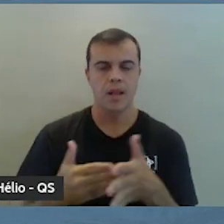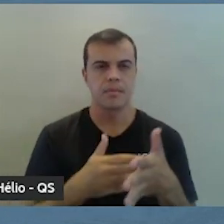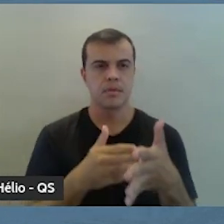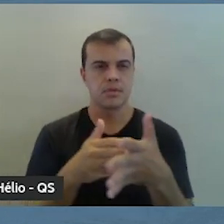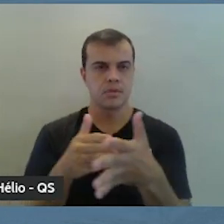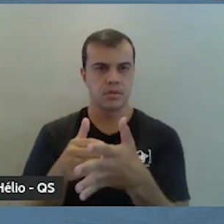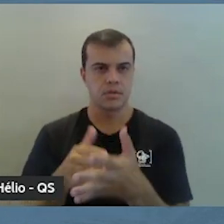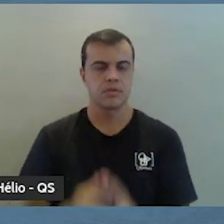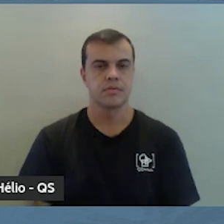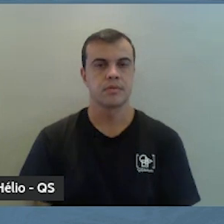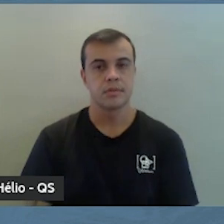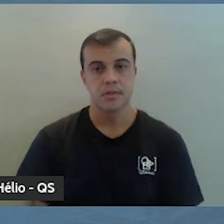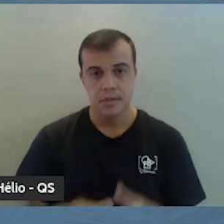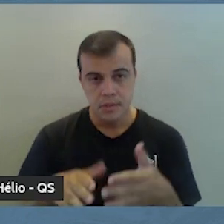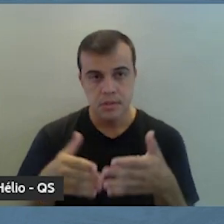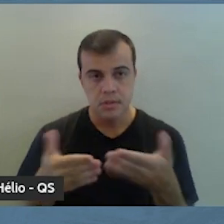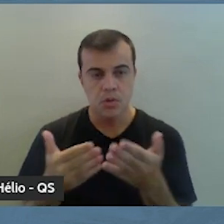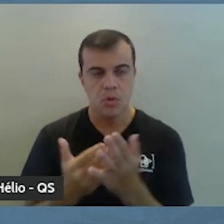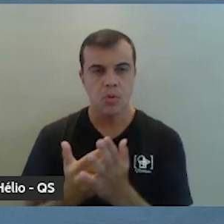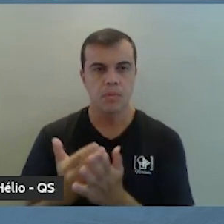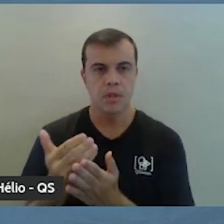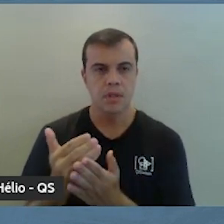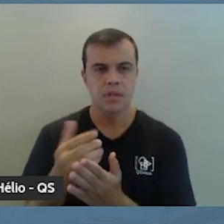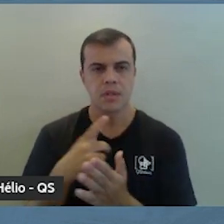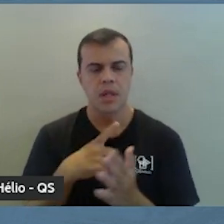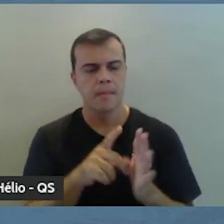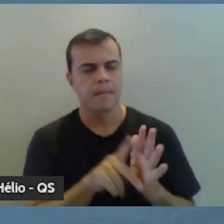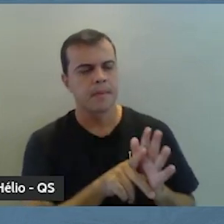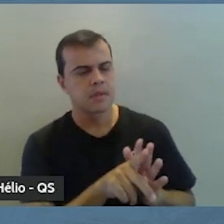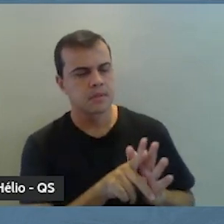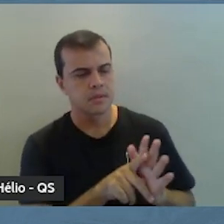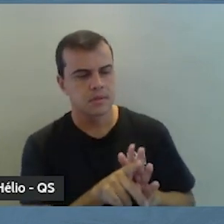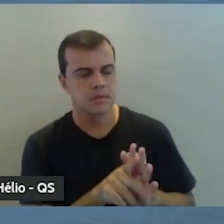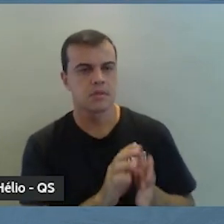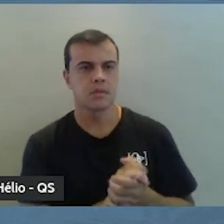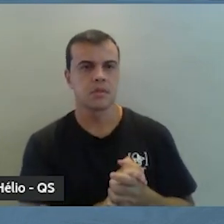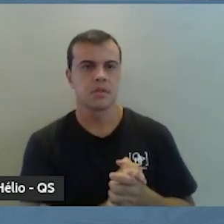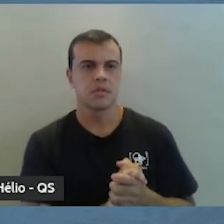foram impostos. Então, começam a haver pesquisas